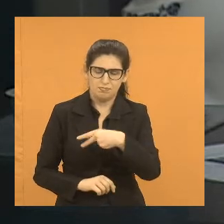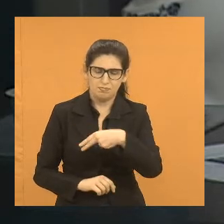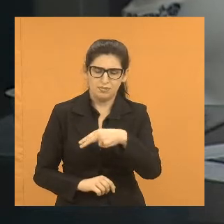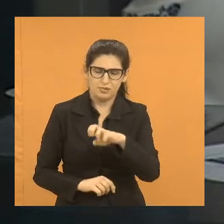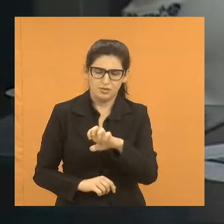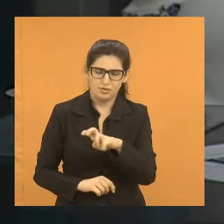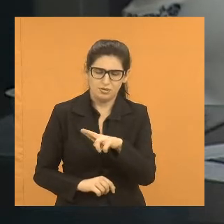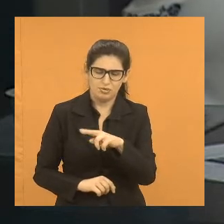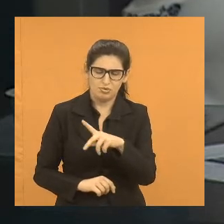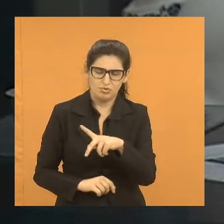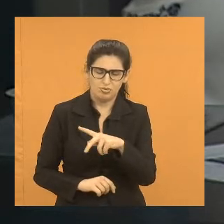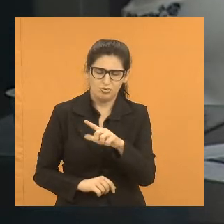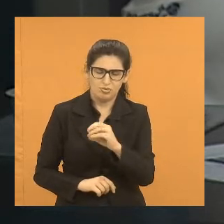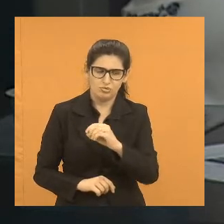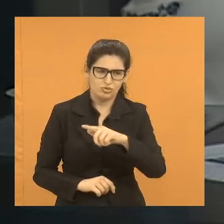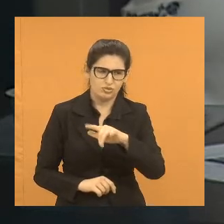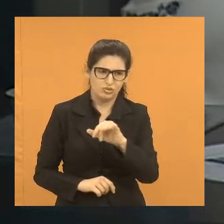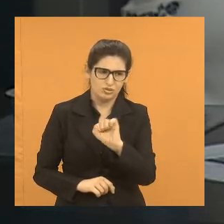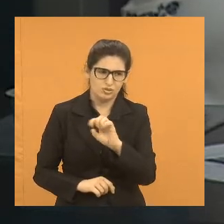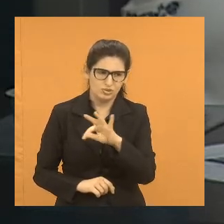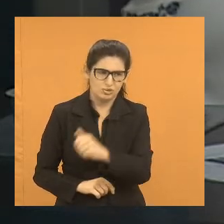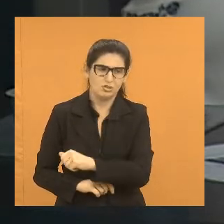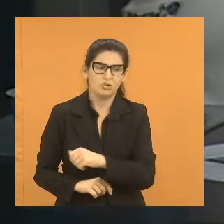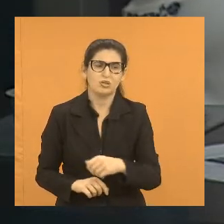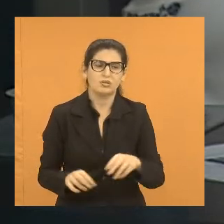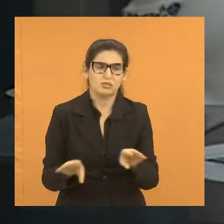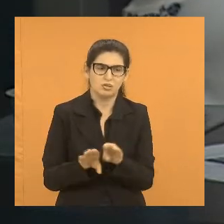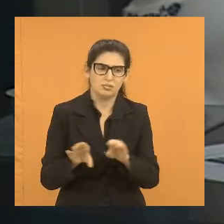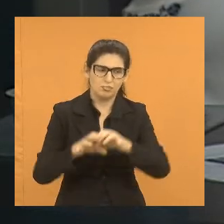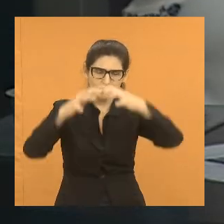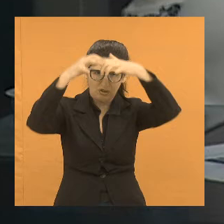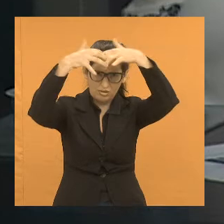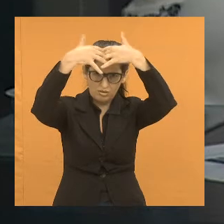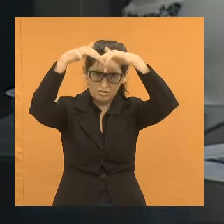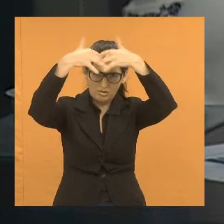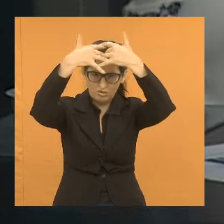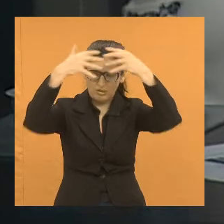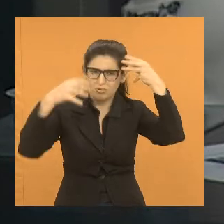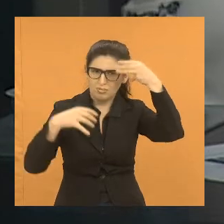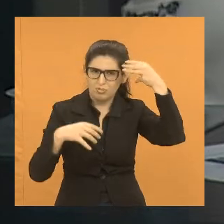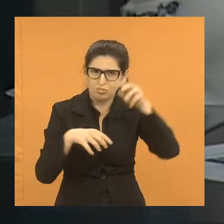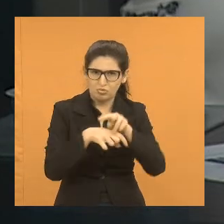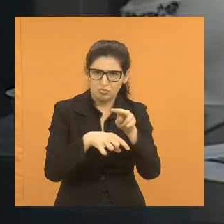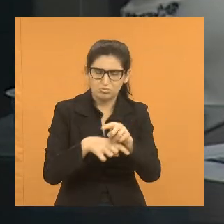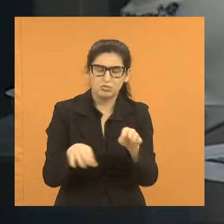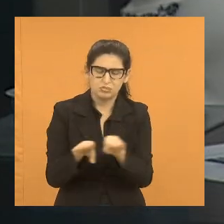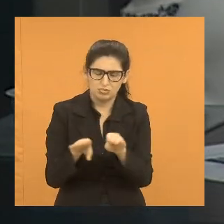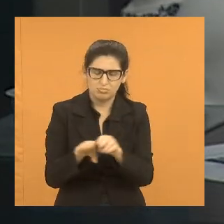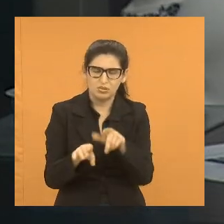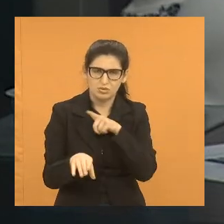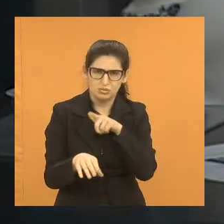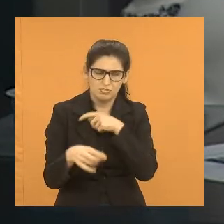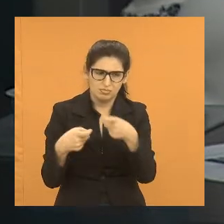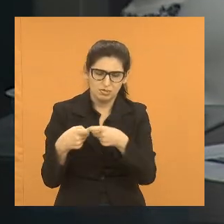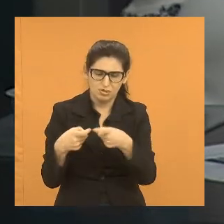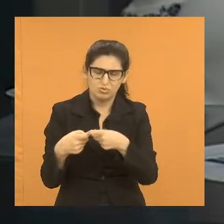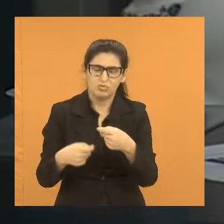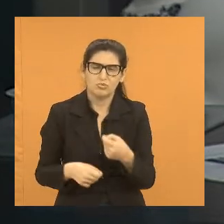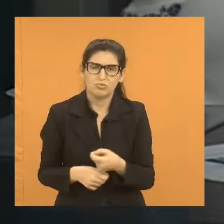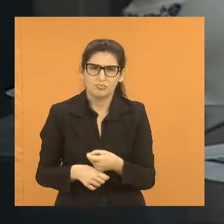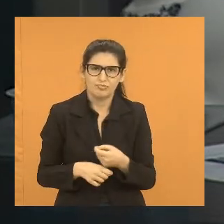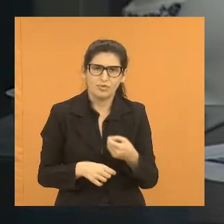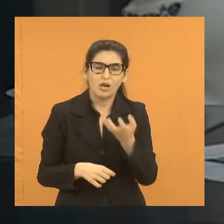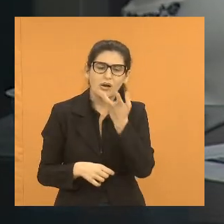de neurologia, nós temos o neuroinfantil. Então, nas especialidades, a criança ela